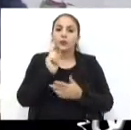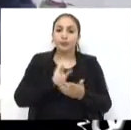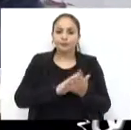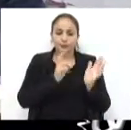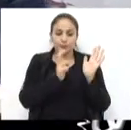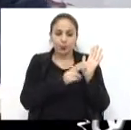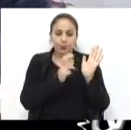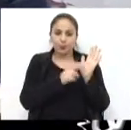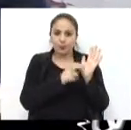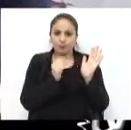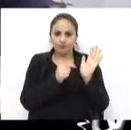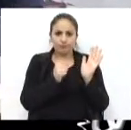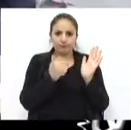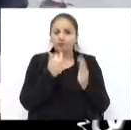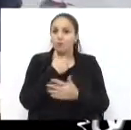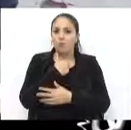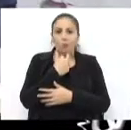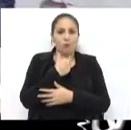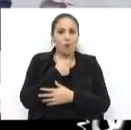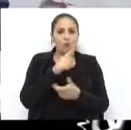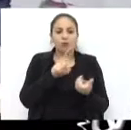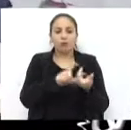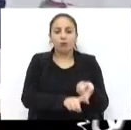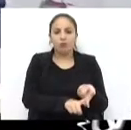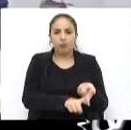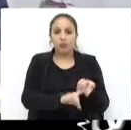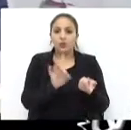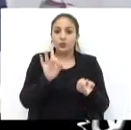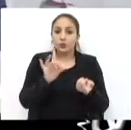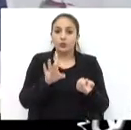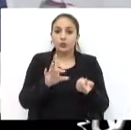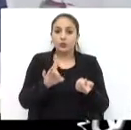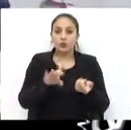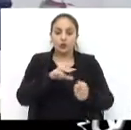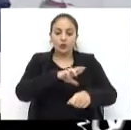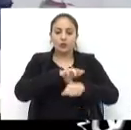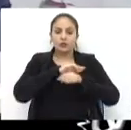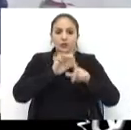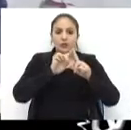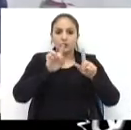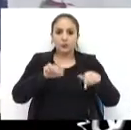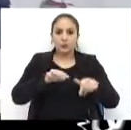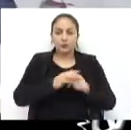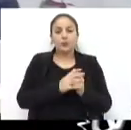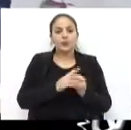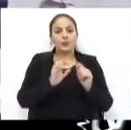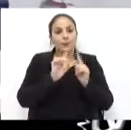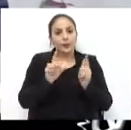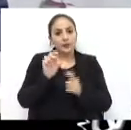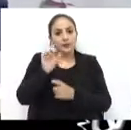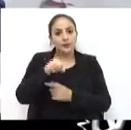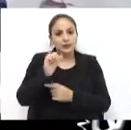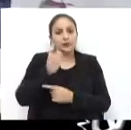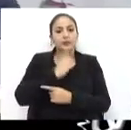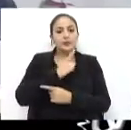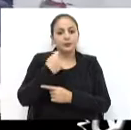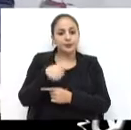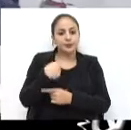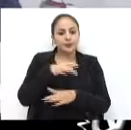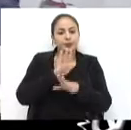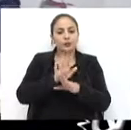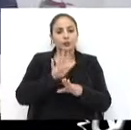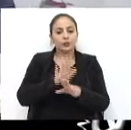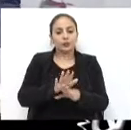os bancos não podem depender só da segurança pública, e sim tem que